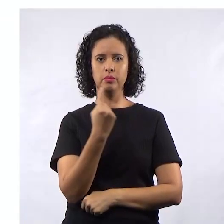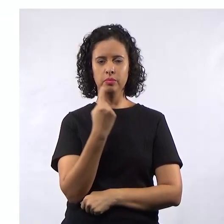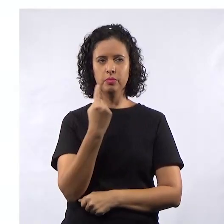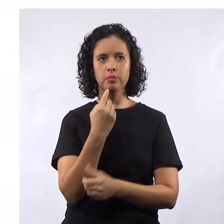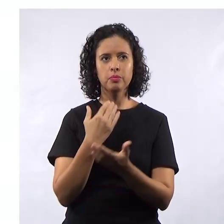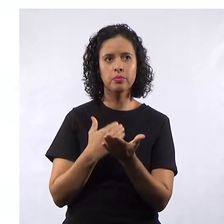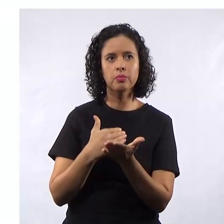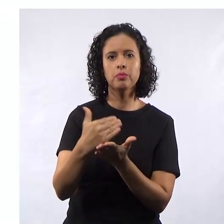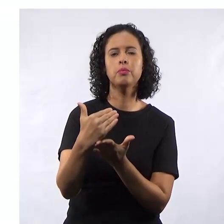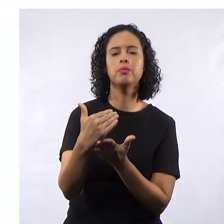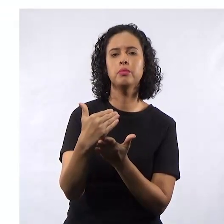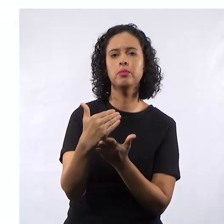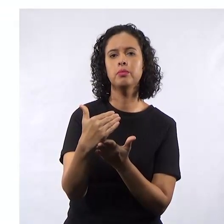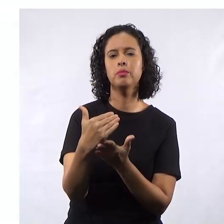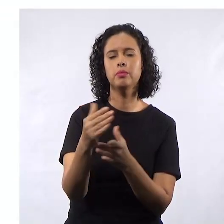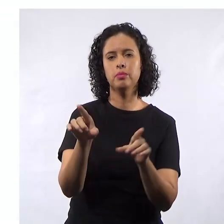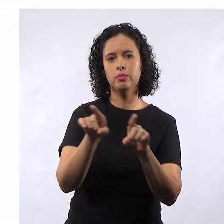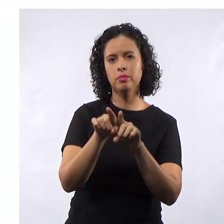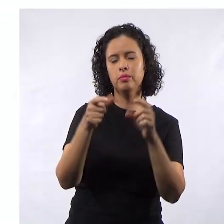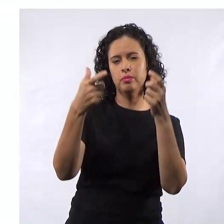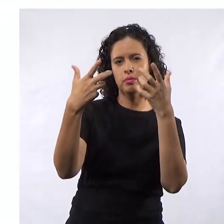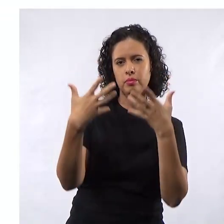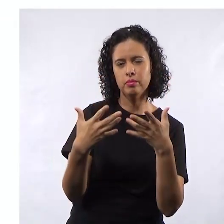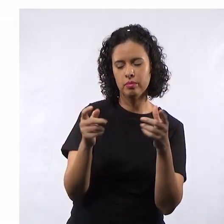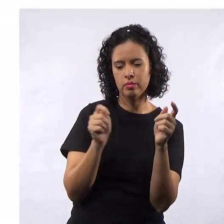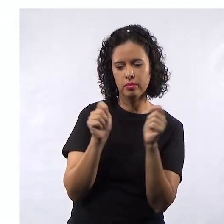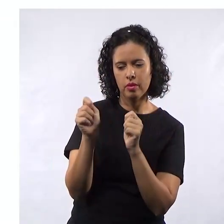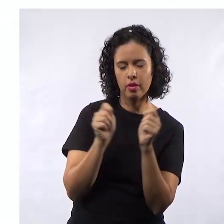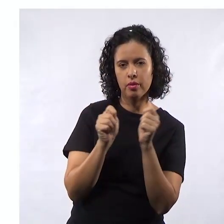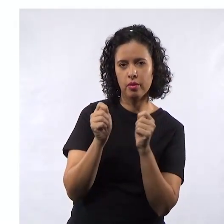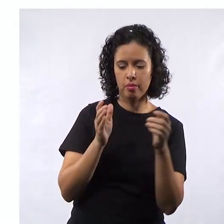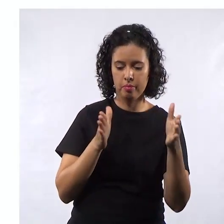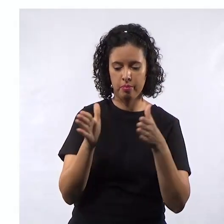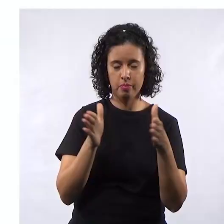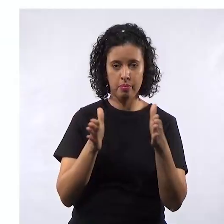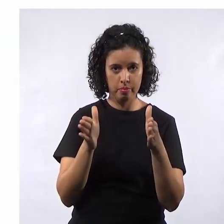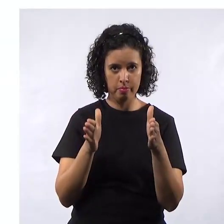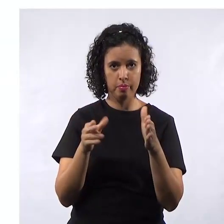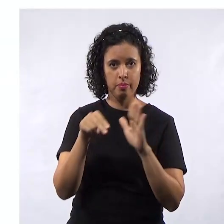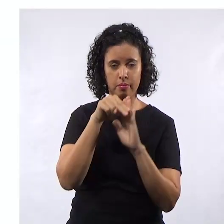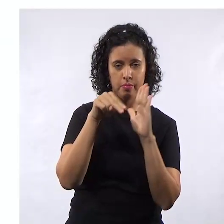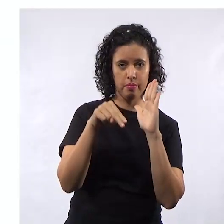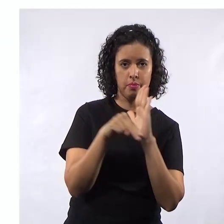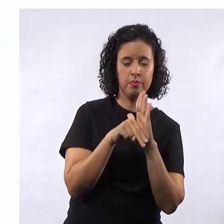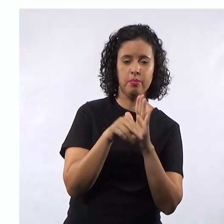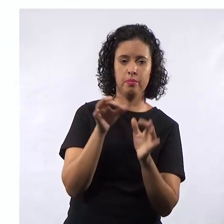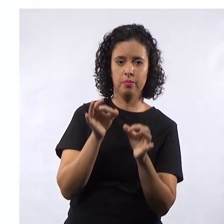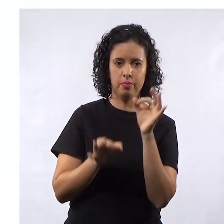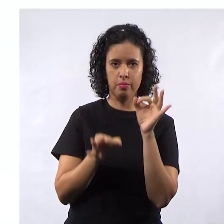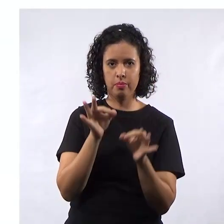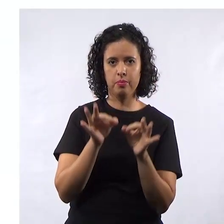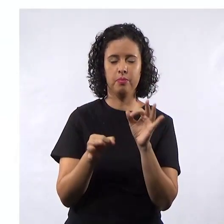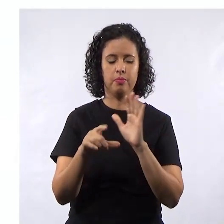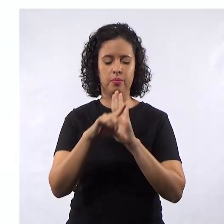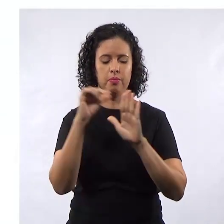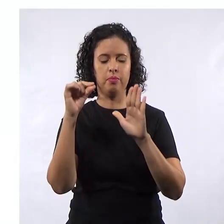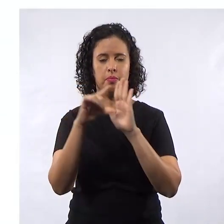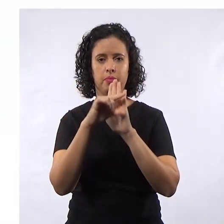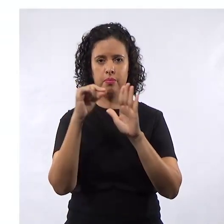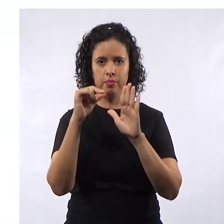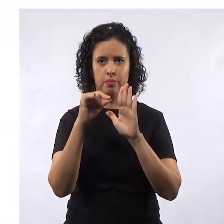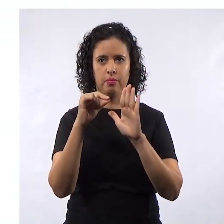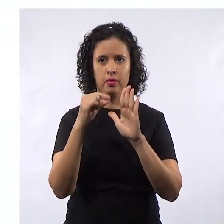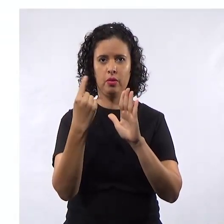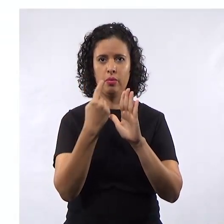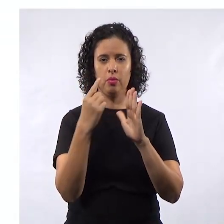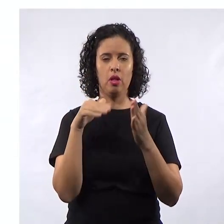lei começa a entrar em vigor, tá? Ela tem a função de regular a vigência e a eficácia das normas jurídicas, também no artigo 1º e